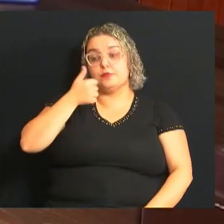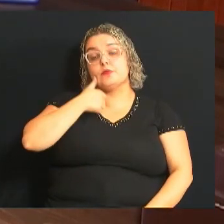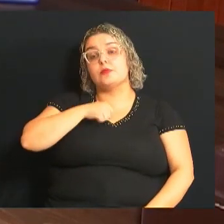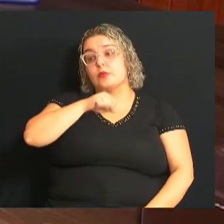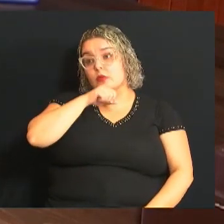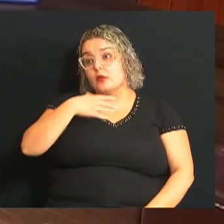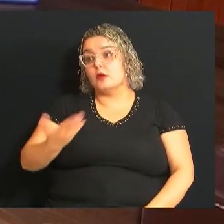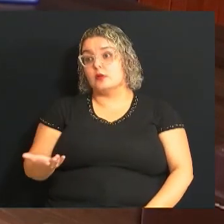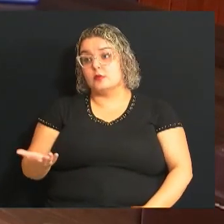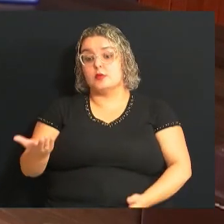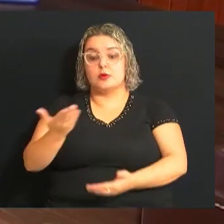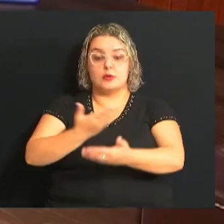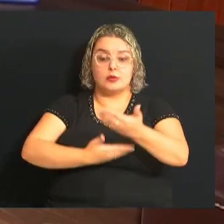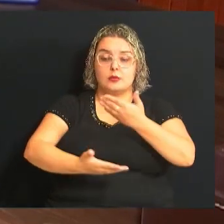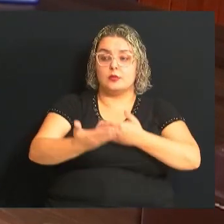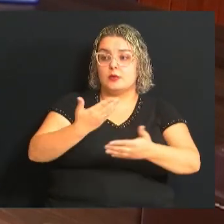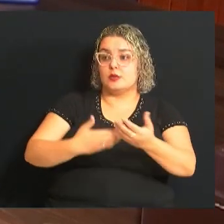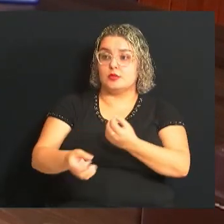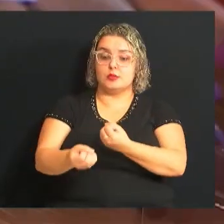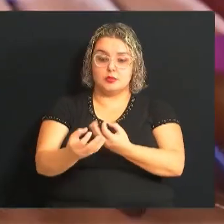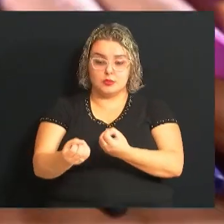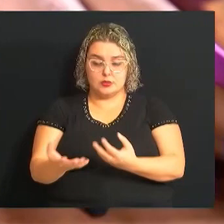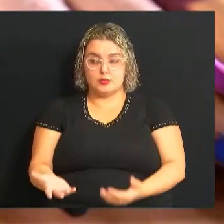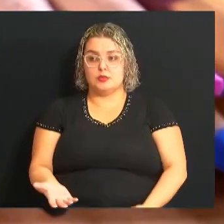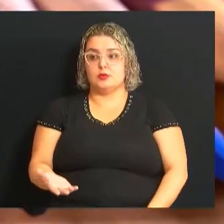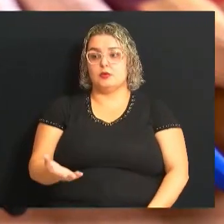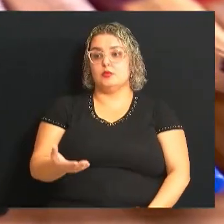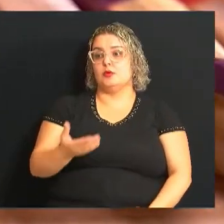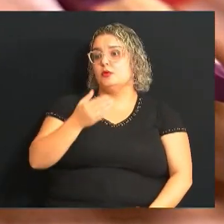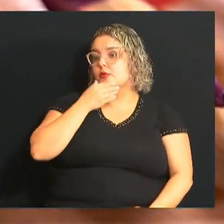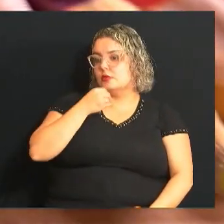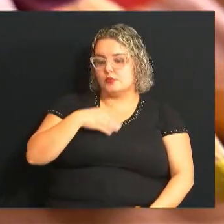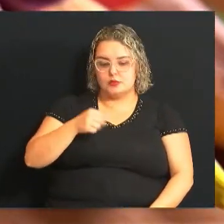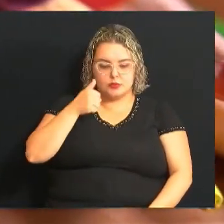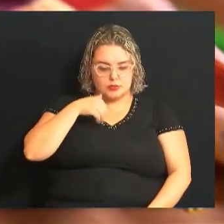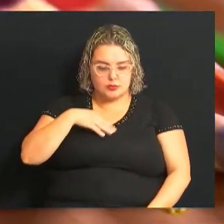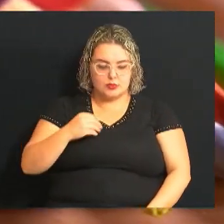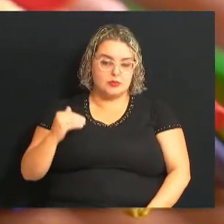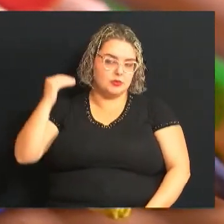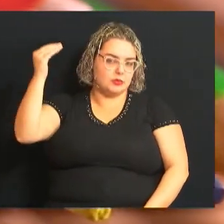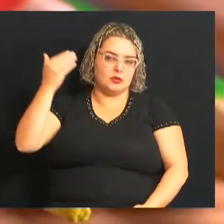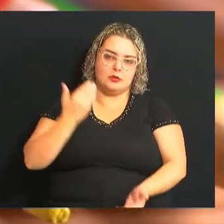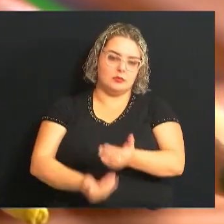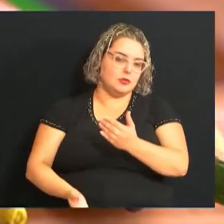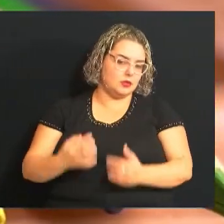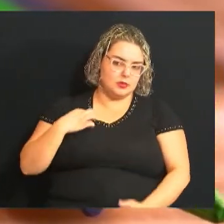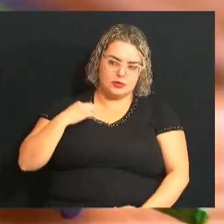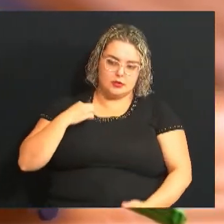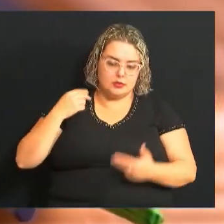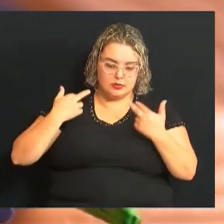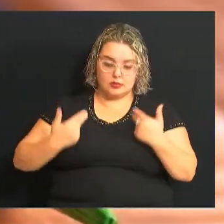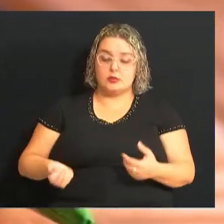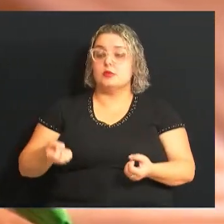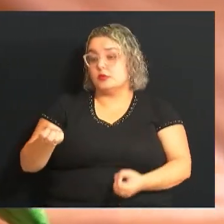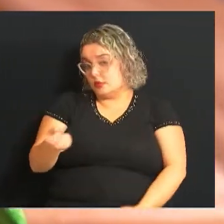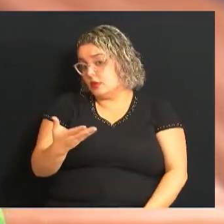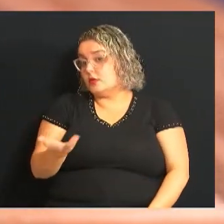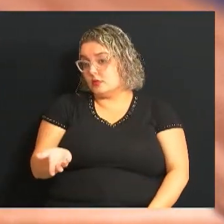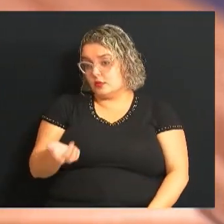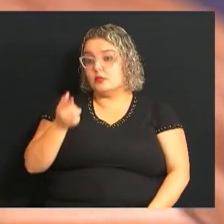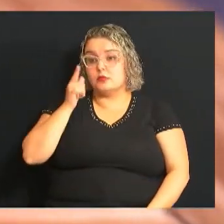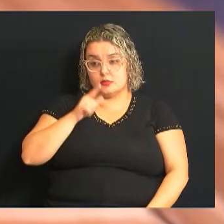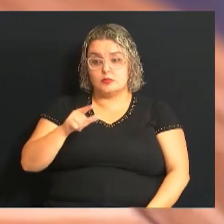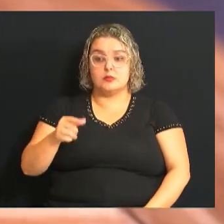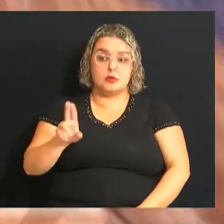que compartilham informação dos filhos que cresceram, perderam uniformes que ainda estão novos, né, não conseguem